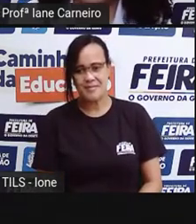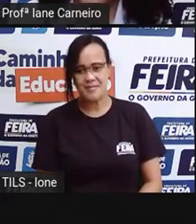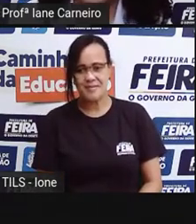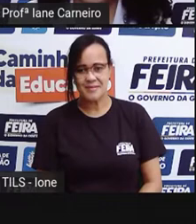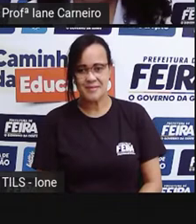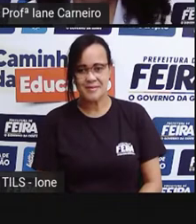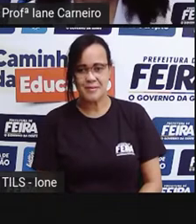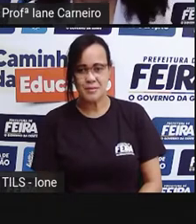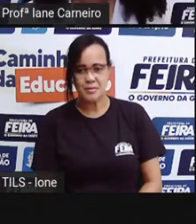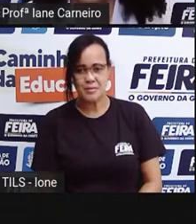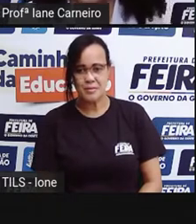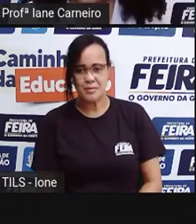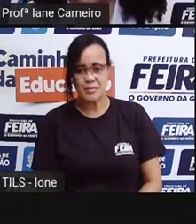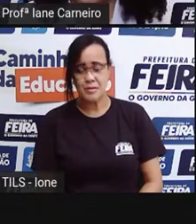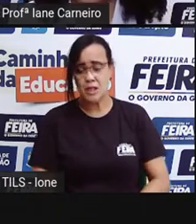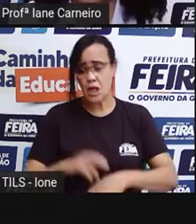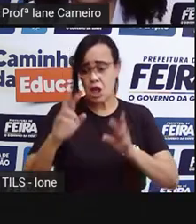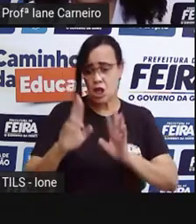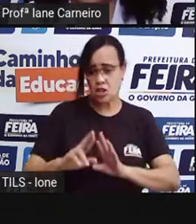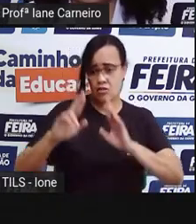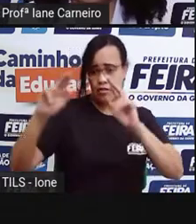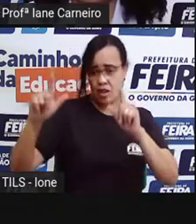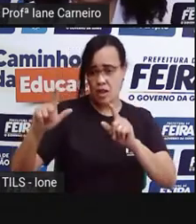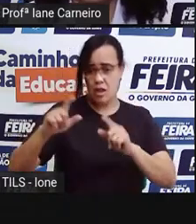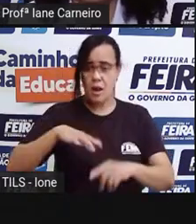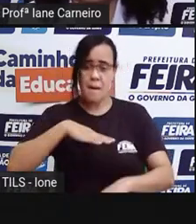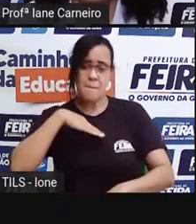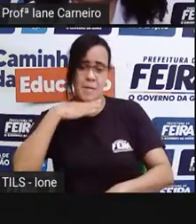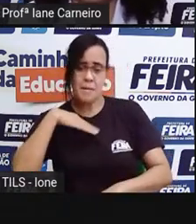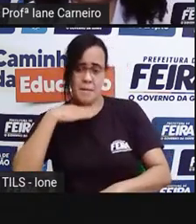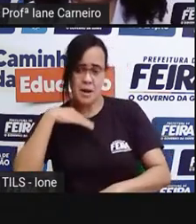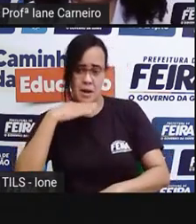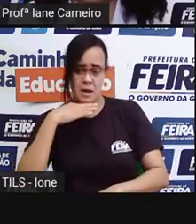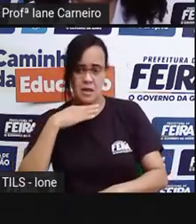Não faz mal ter mães diferentes.